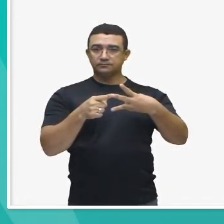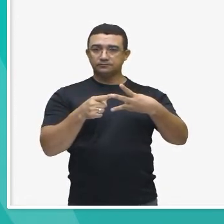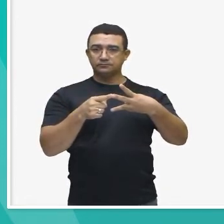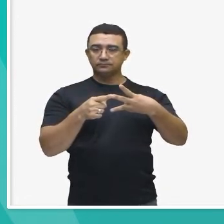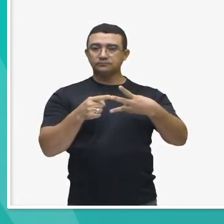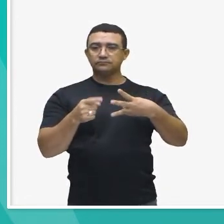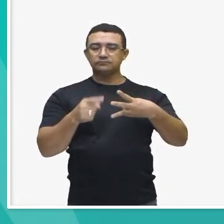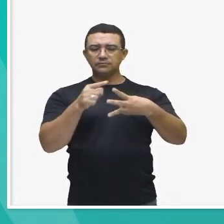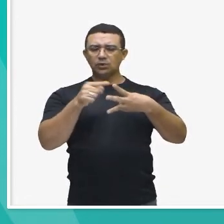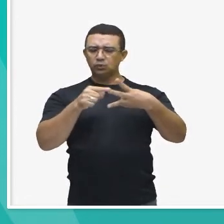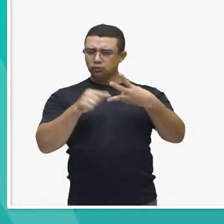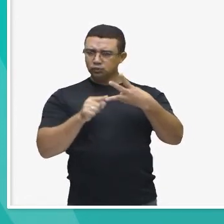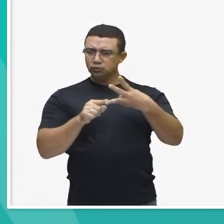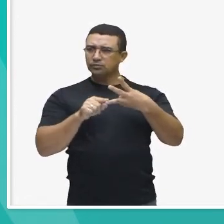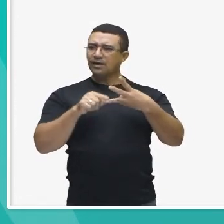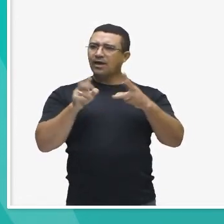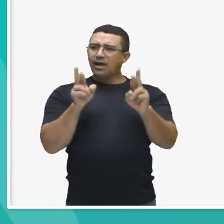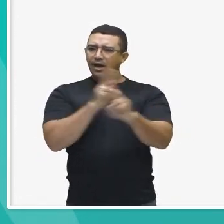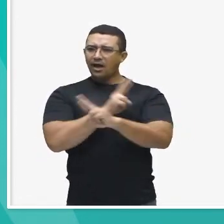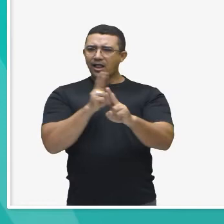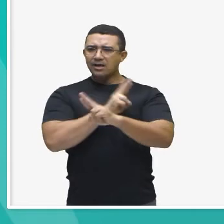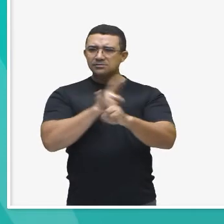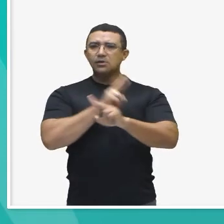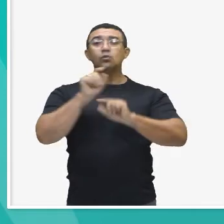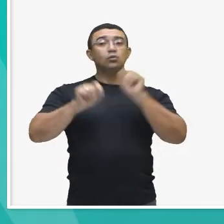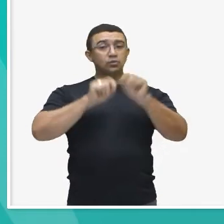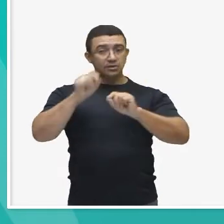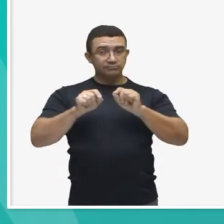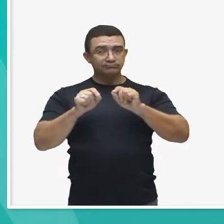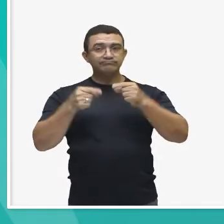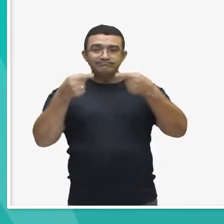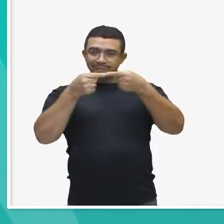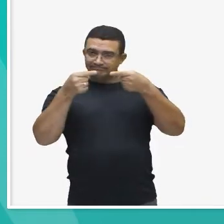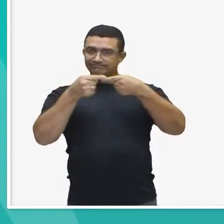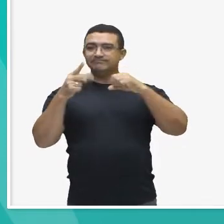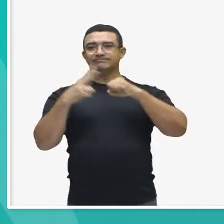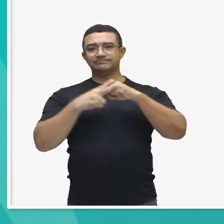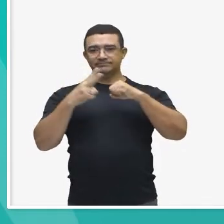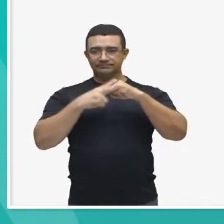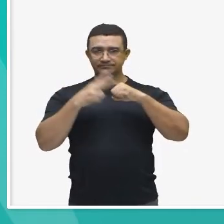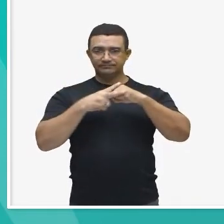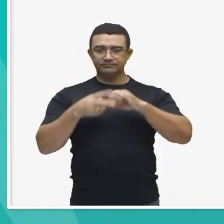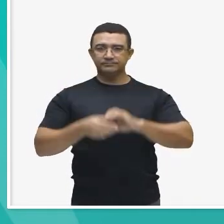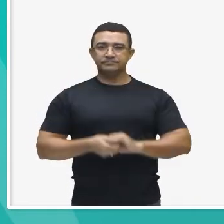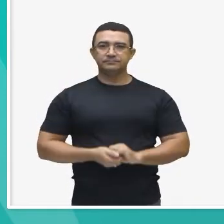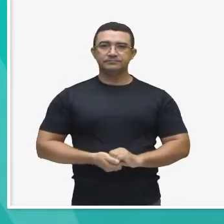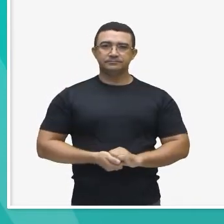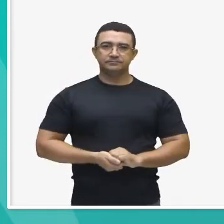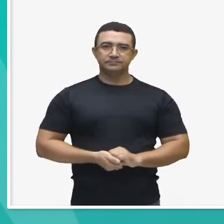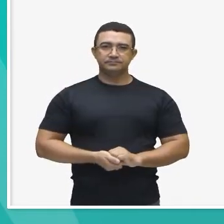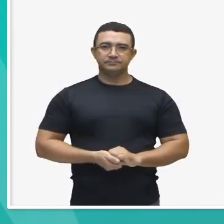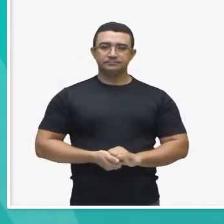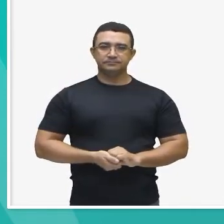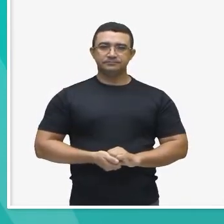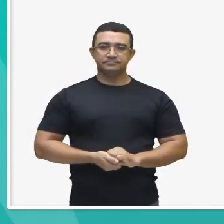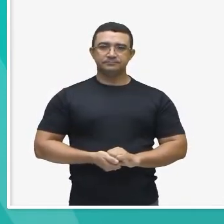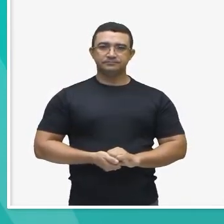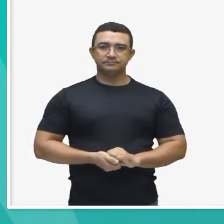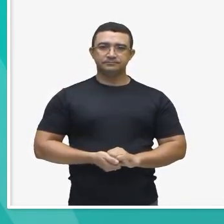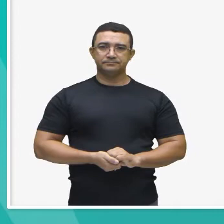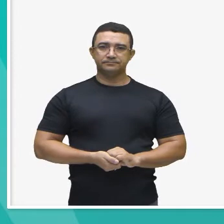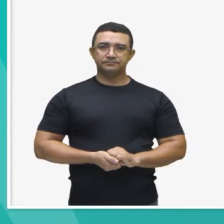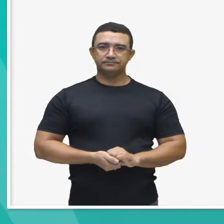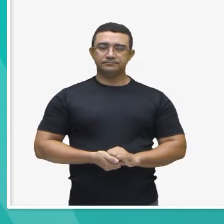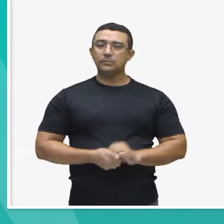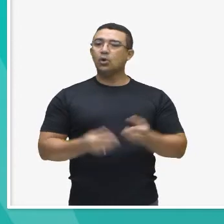a quem? Eles fazem relação a quem? Ao verbo, não é? Então, essa é chamada